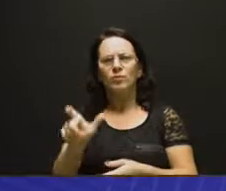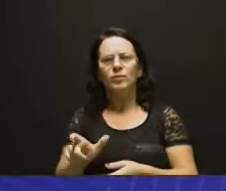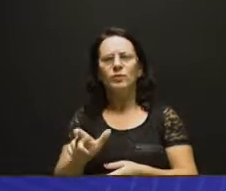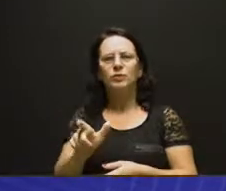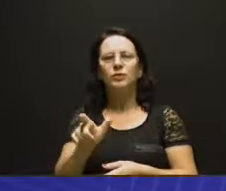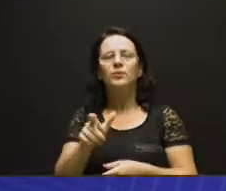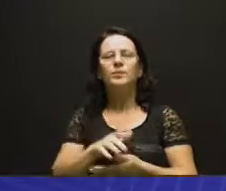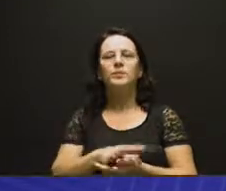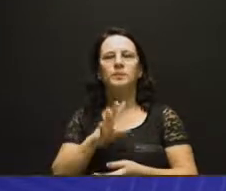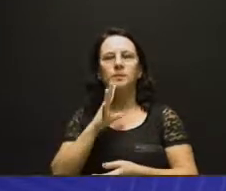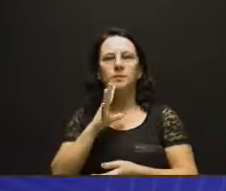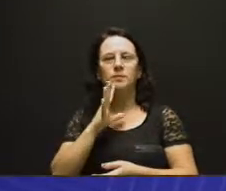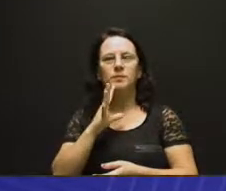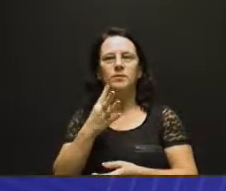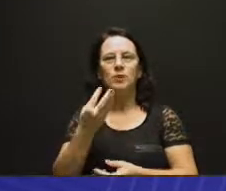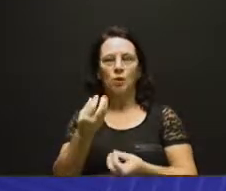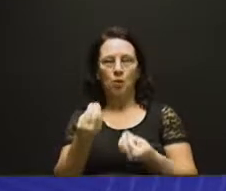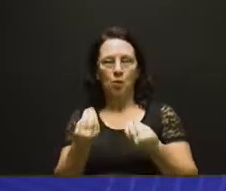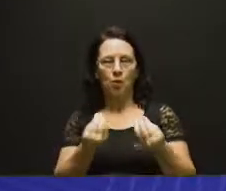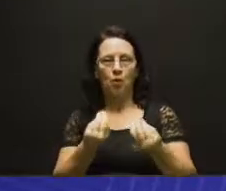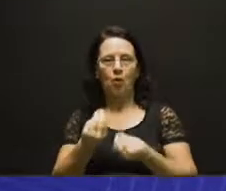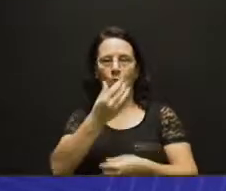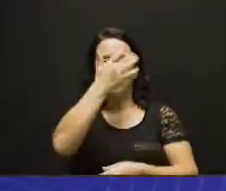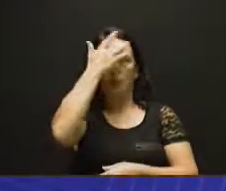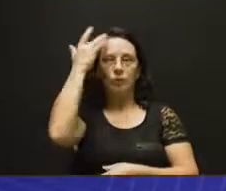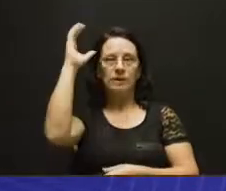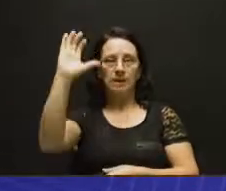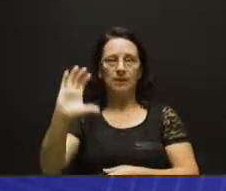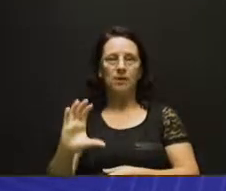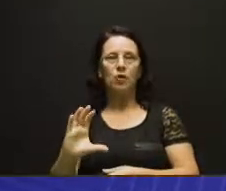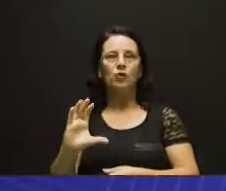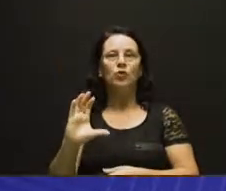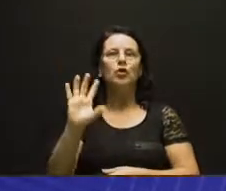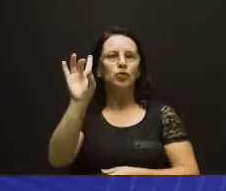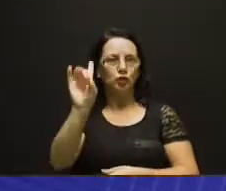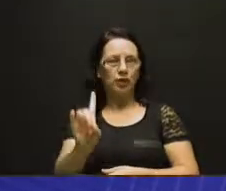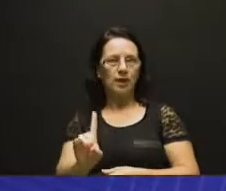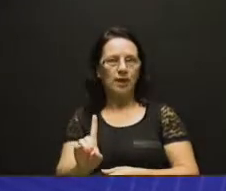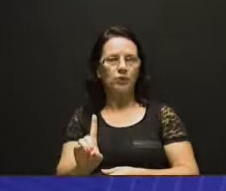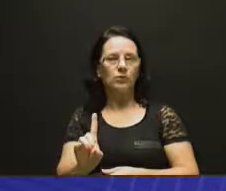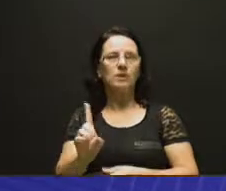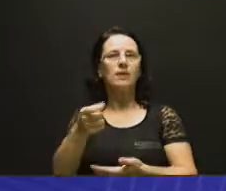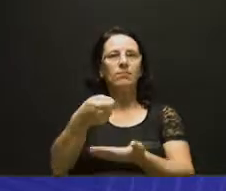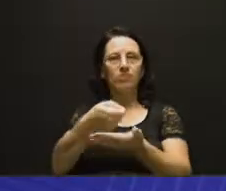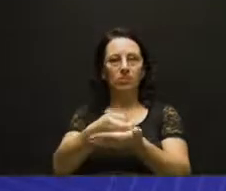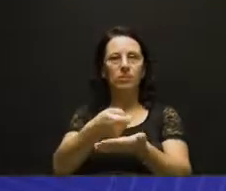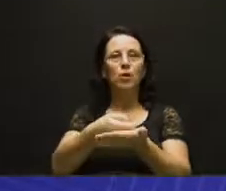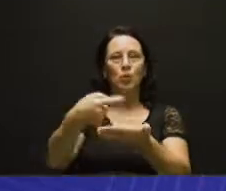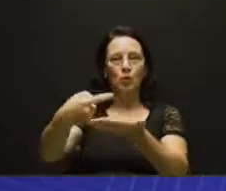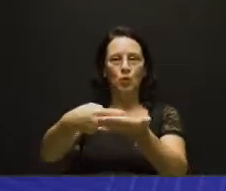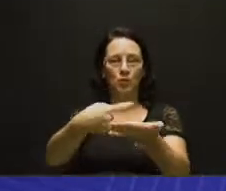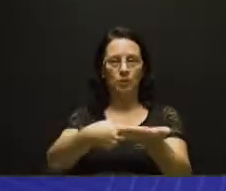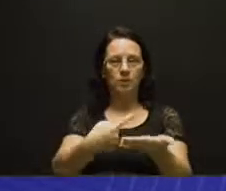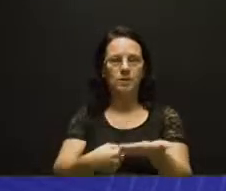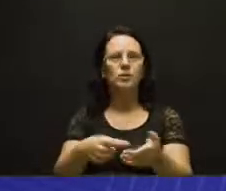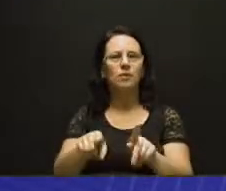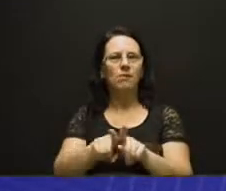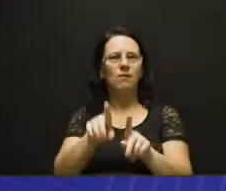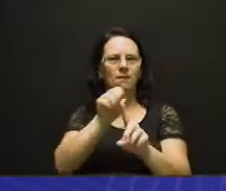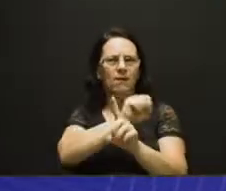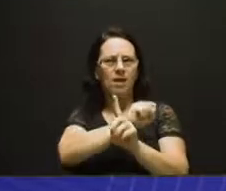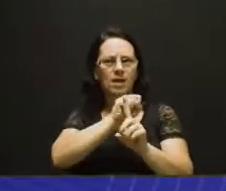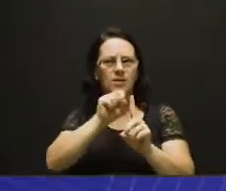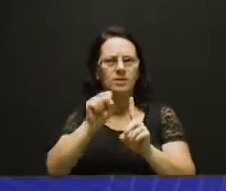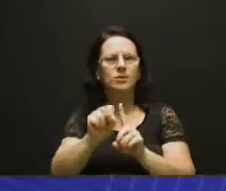com como cidadão de direitos e deveres tá e aí a sociedade tem que intervir e ela tem que entender